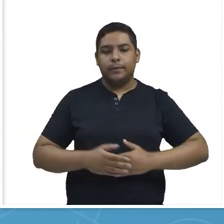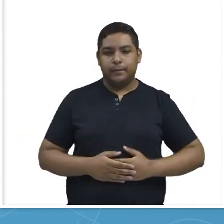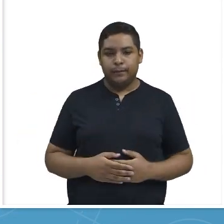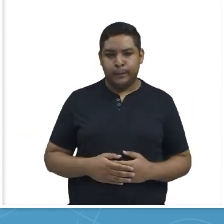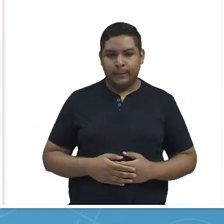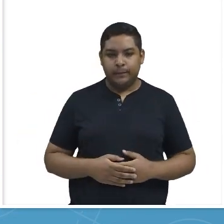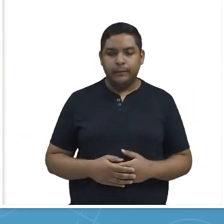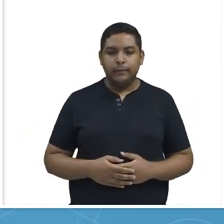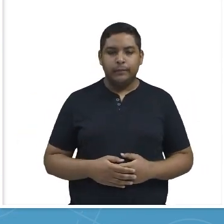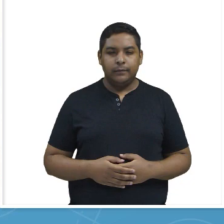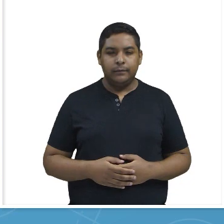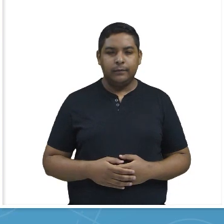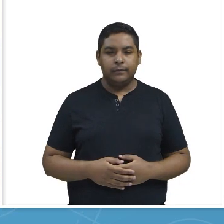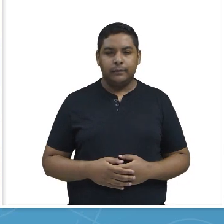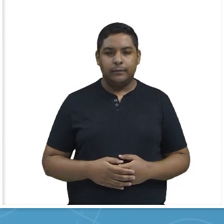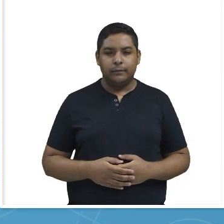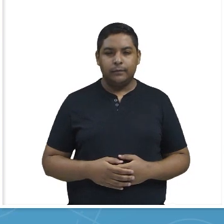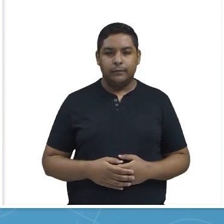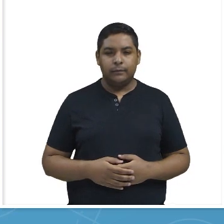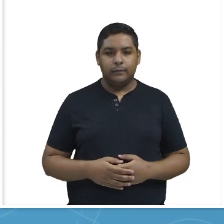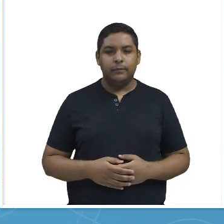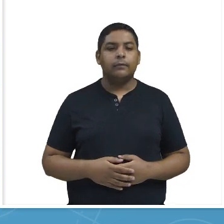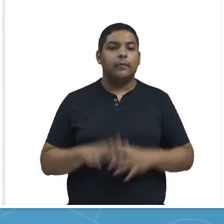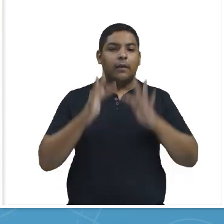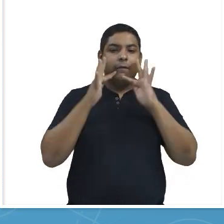family, toda a minha família, que é o